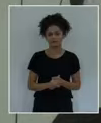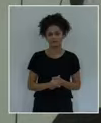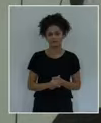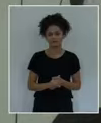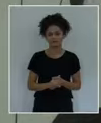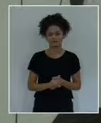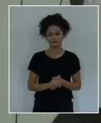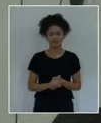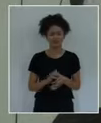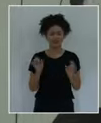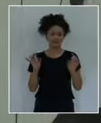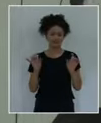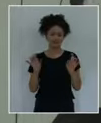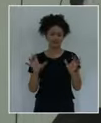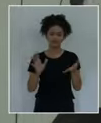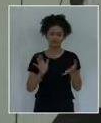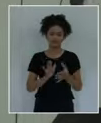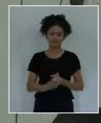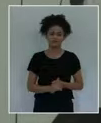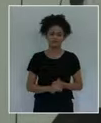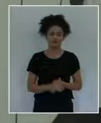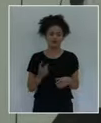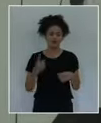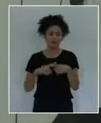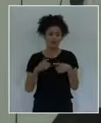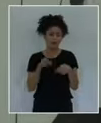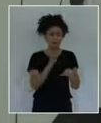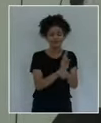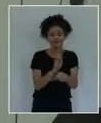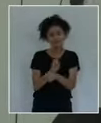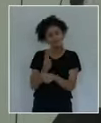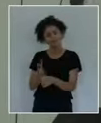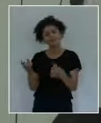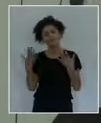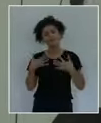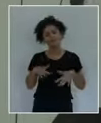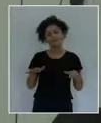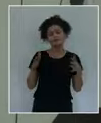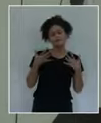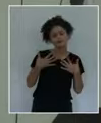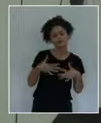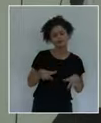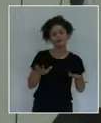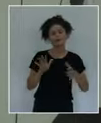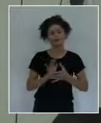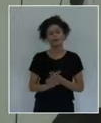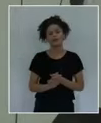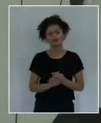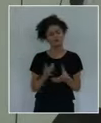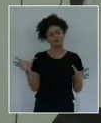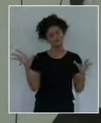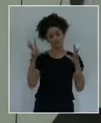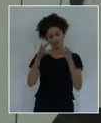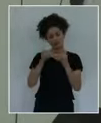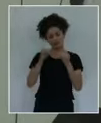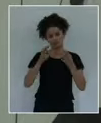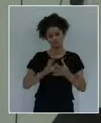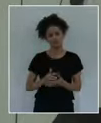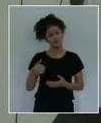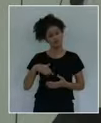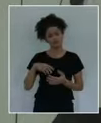E é só isso, porque falar sobre monitoramento é tranquilo, é uma coisa mais assim, pequena para falar. Estou aqui